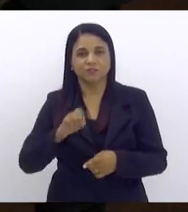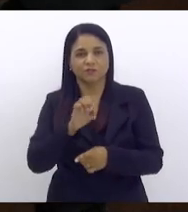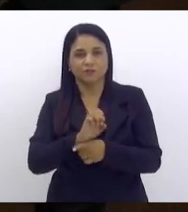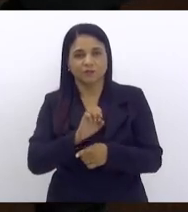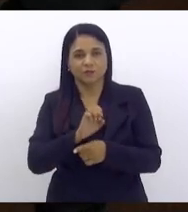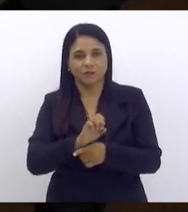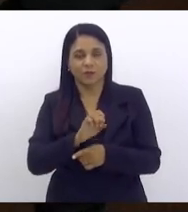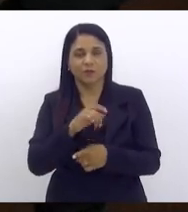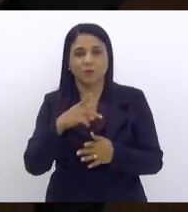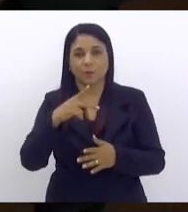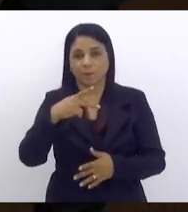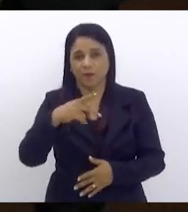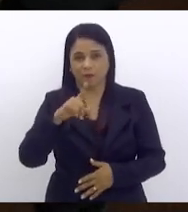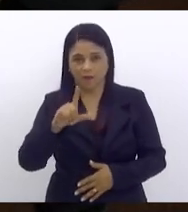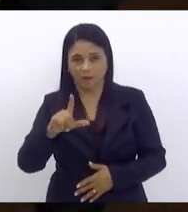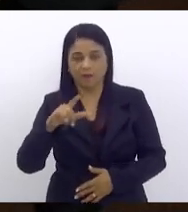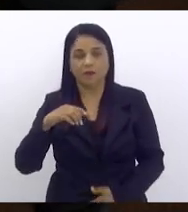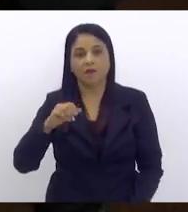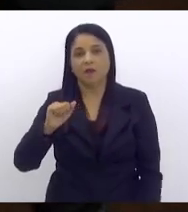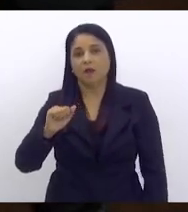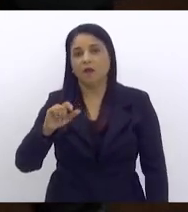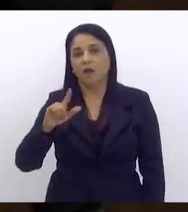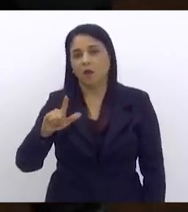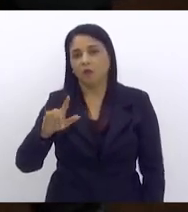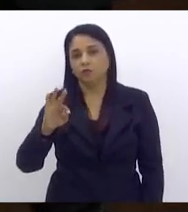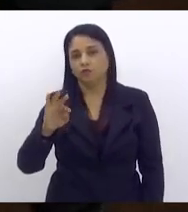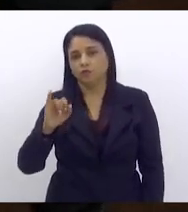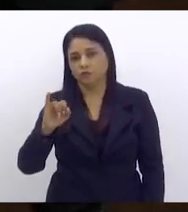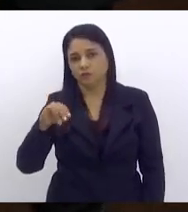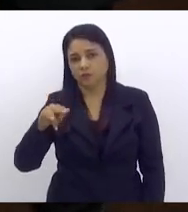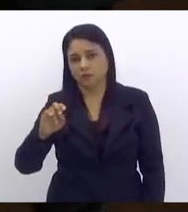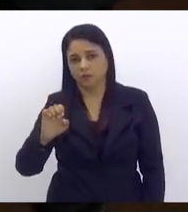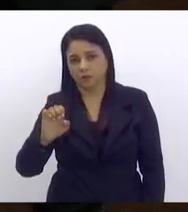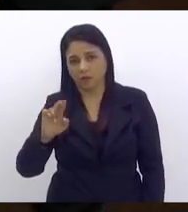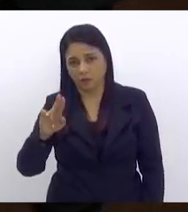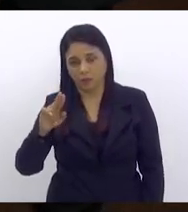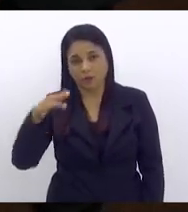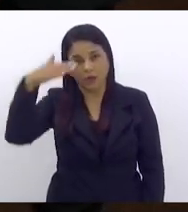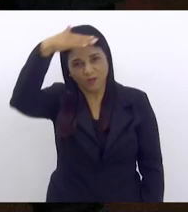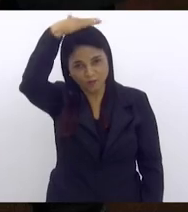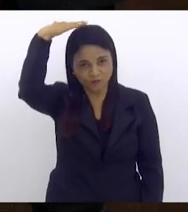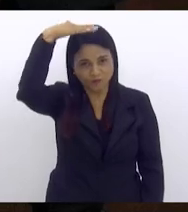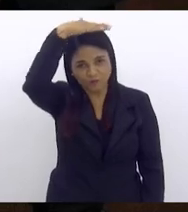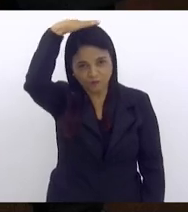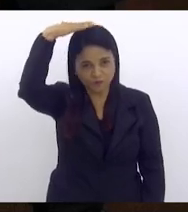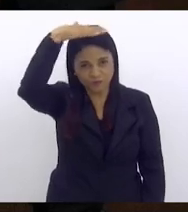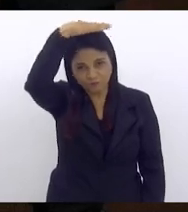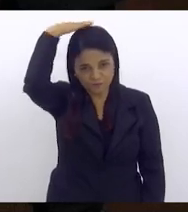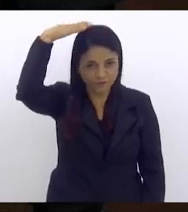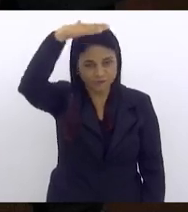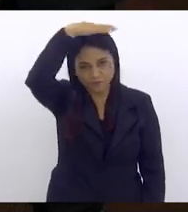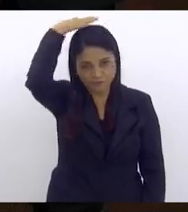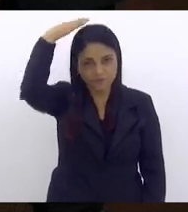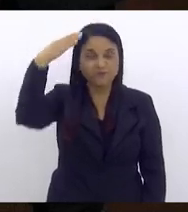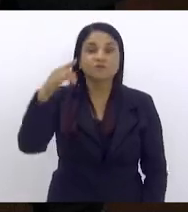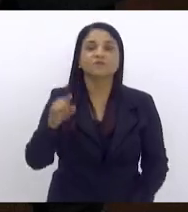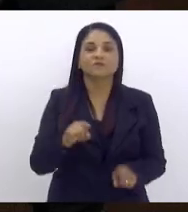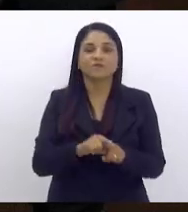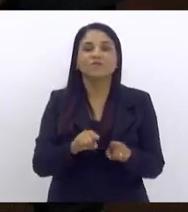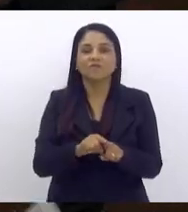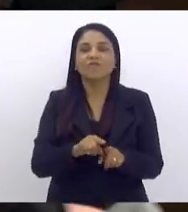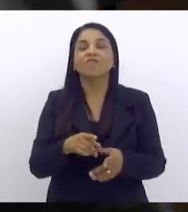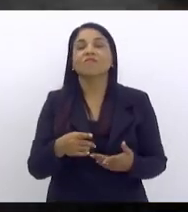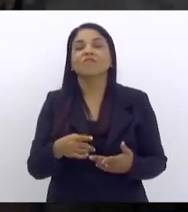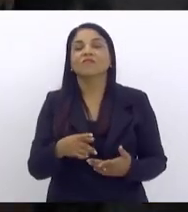deputado Altineu Corte. Pessoa essa que eu tenho amizade de longa data, né, o nosso líder aqui no Rio de Janeiro, em nome da bancada do PL,